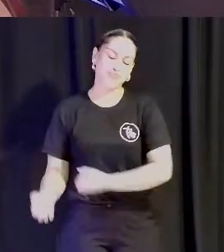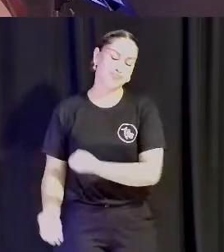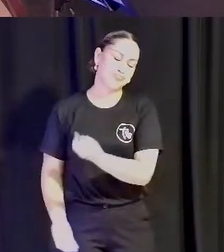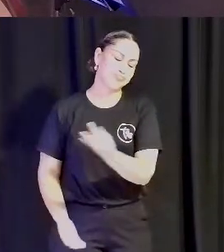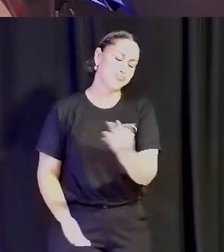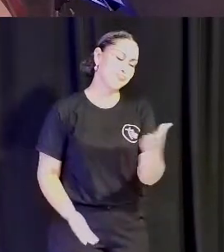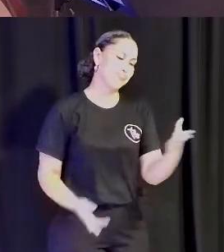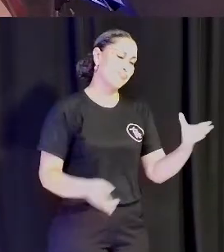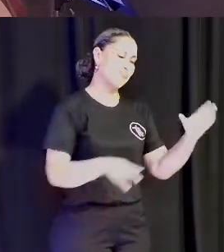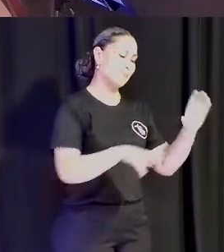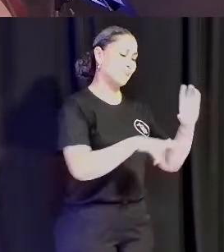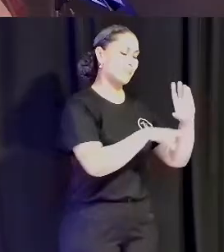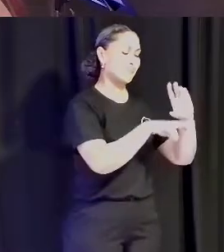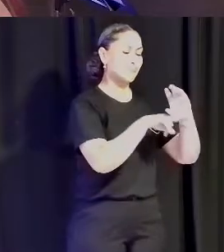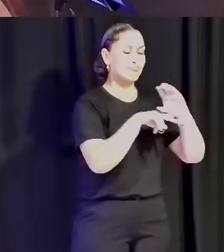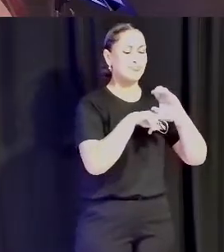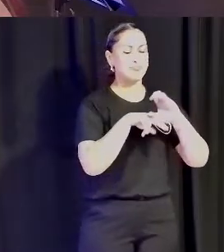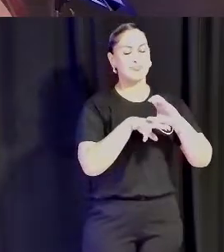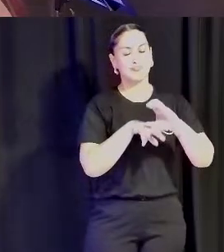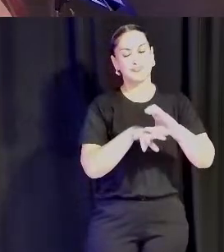muitos